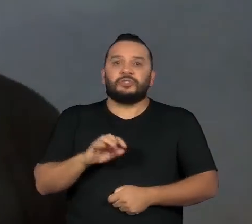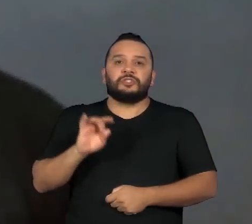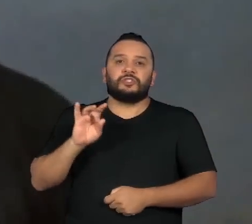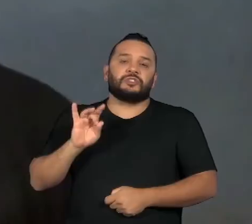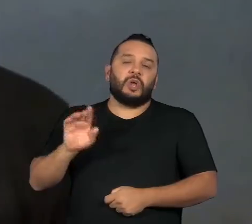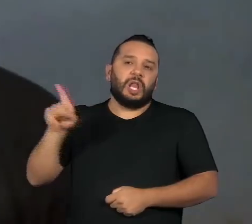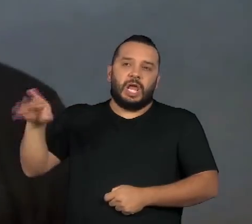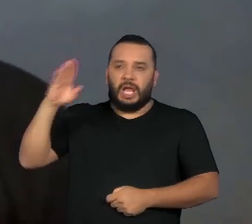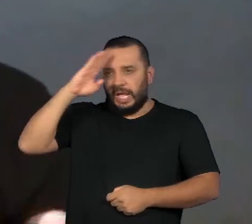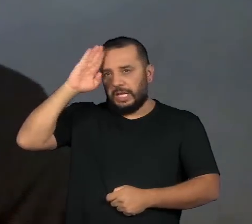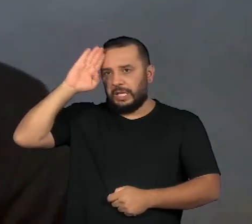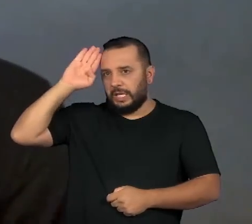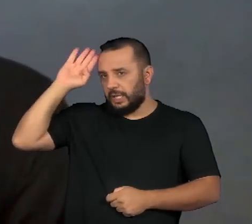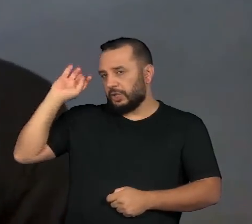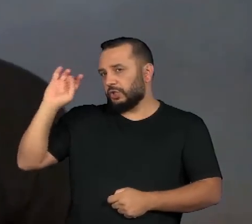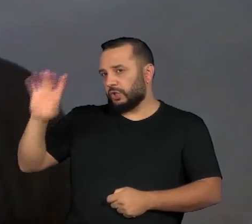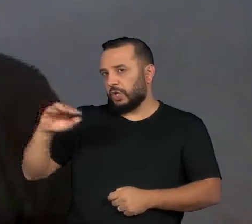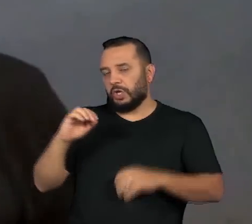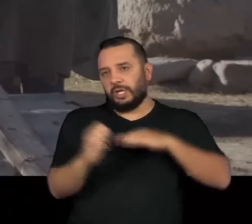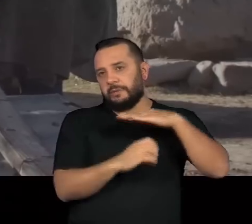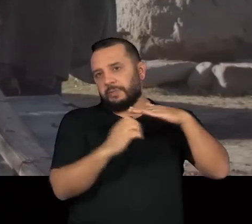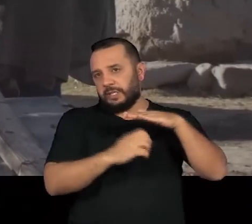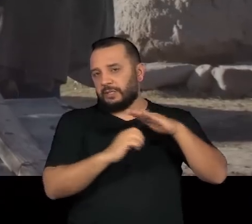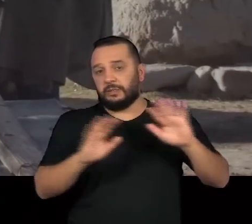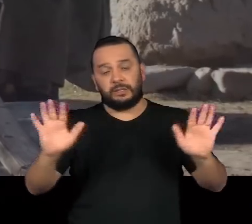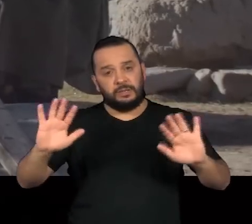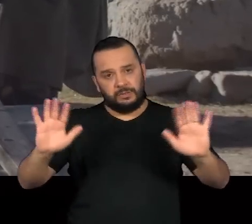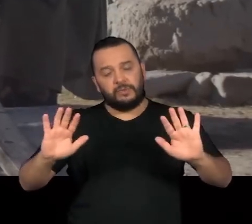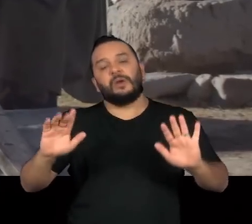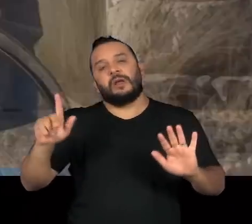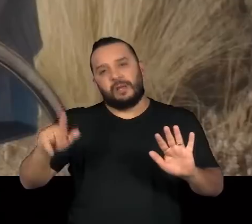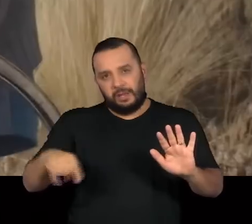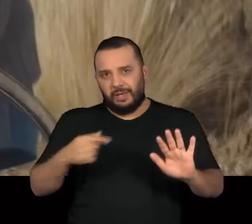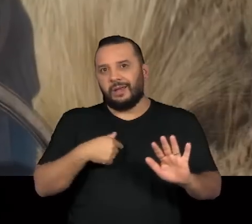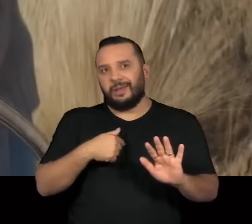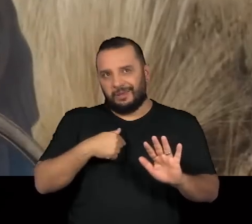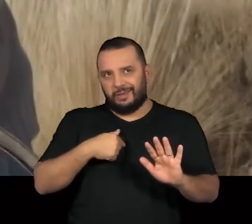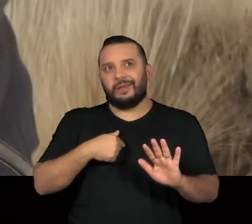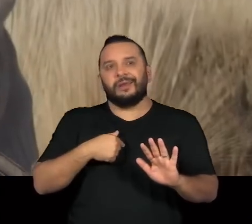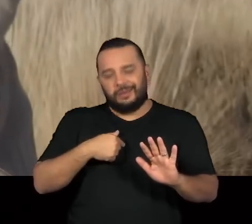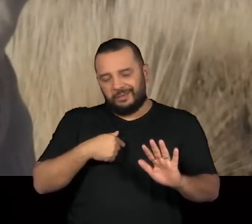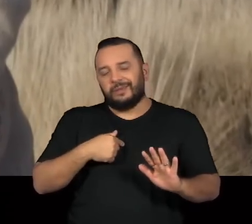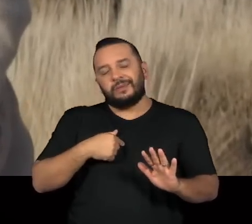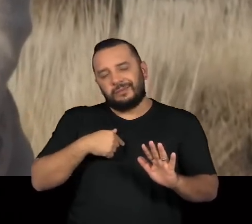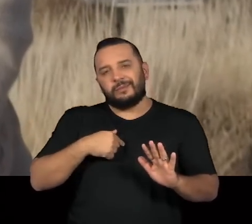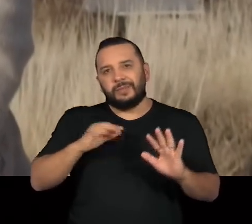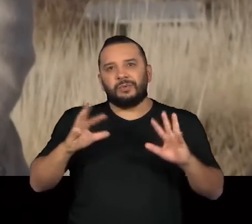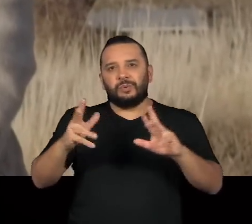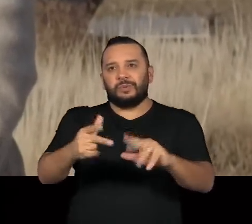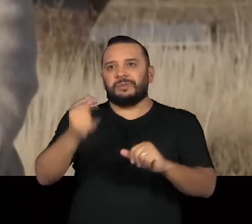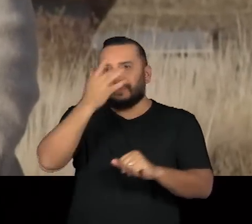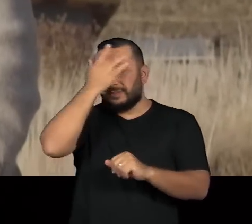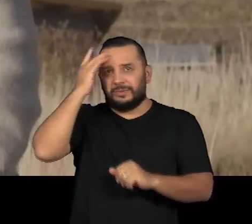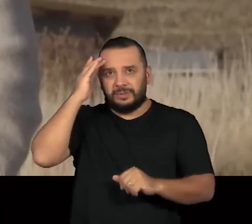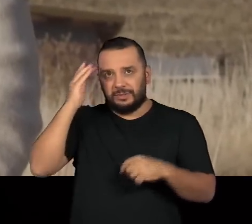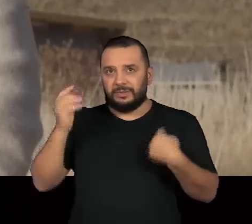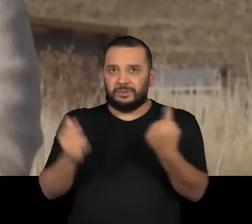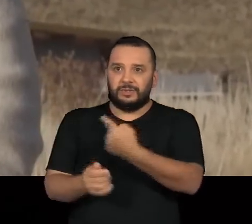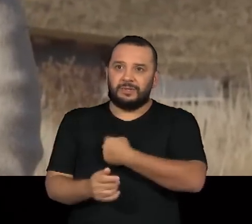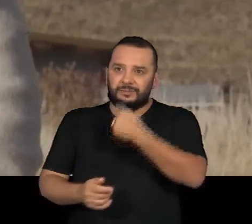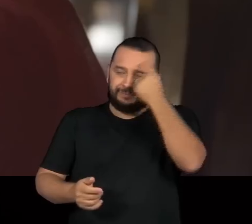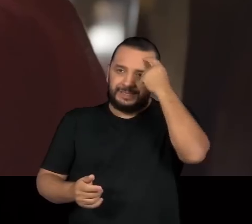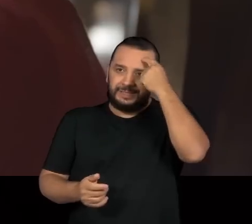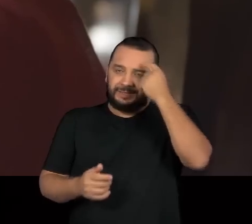ou corporativa para ser um assunto que aportou no domicílio das pessoas, sabe? A gente tem que pensar em